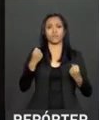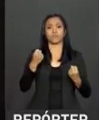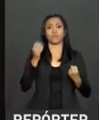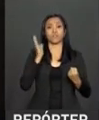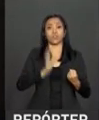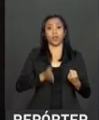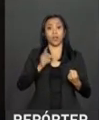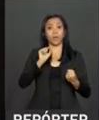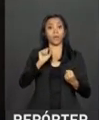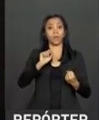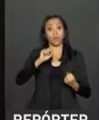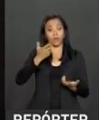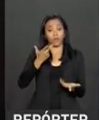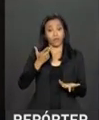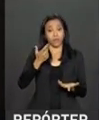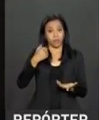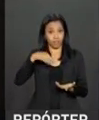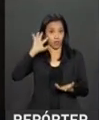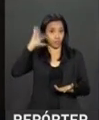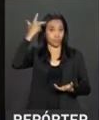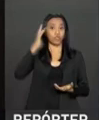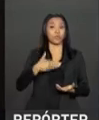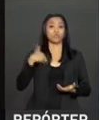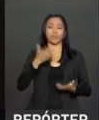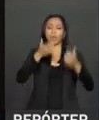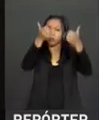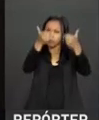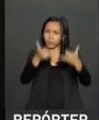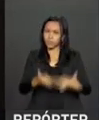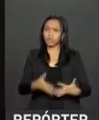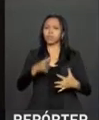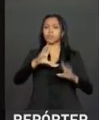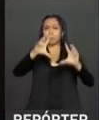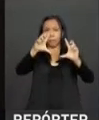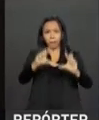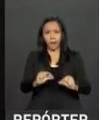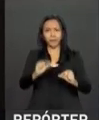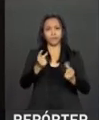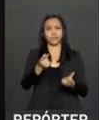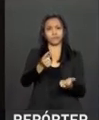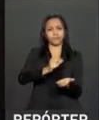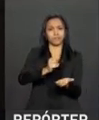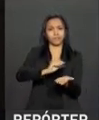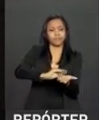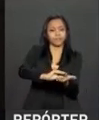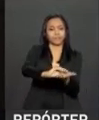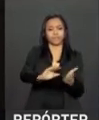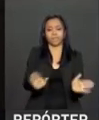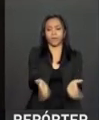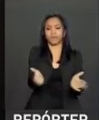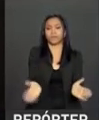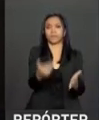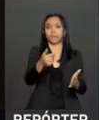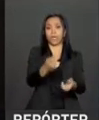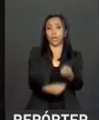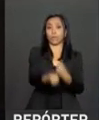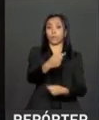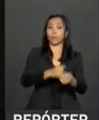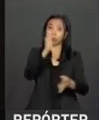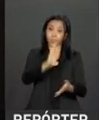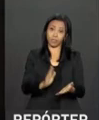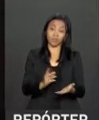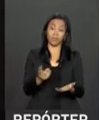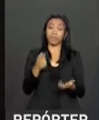divulgado continuamente do baixo investimento da economia brasileira. Precisamos adotar um conjunto amplo de